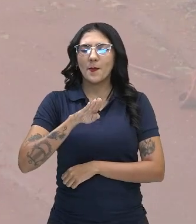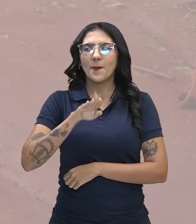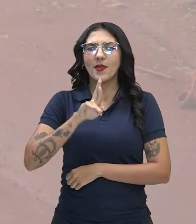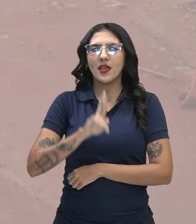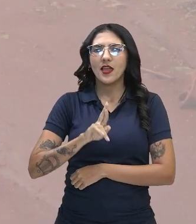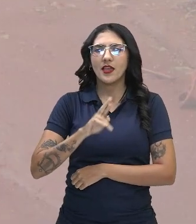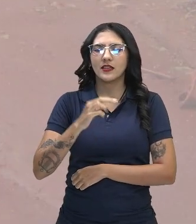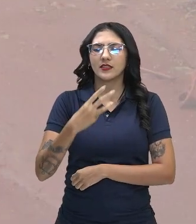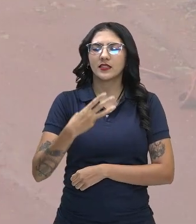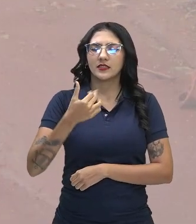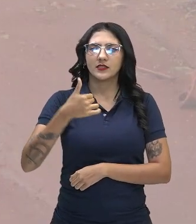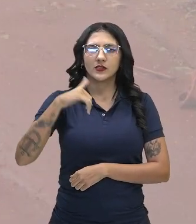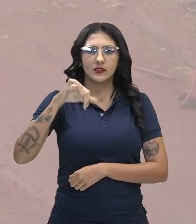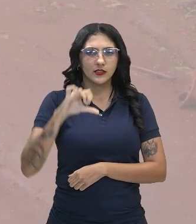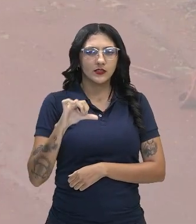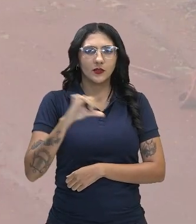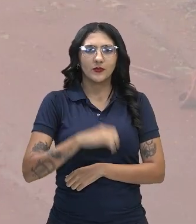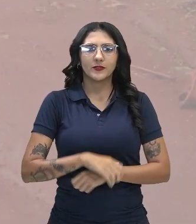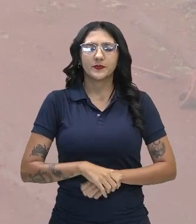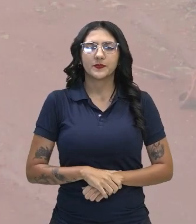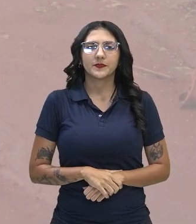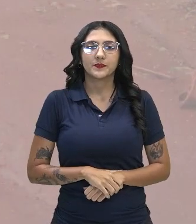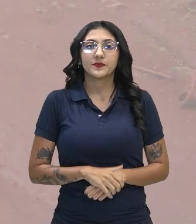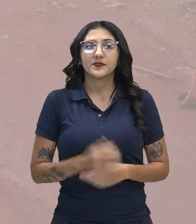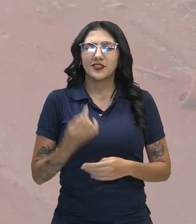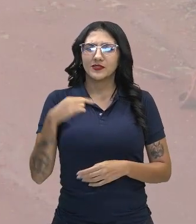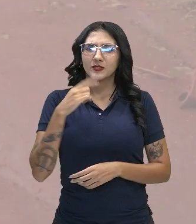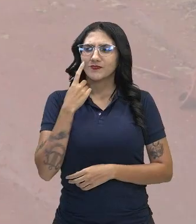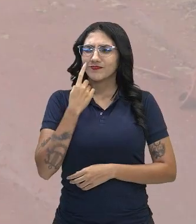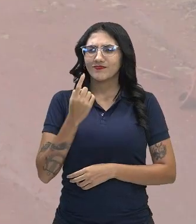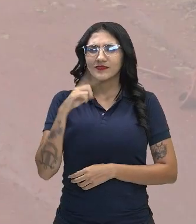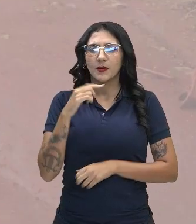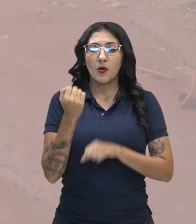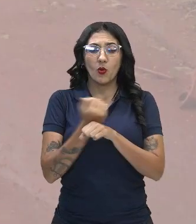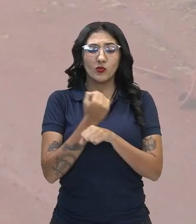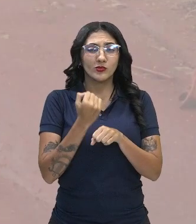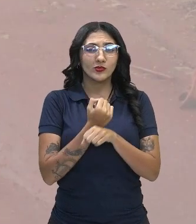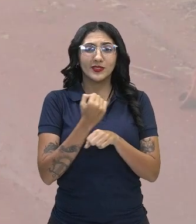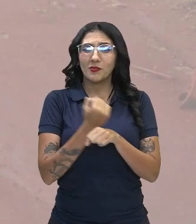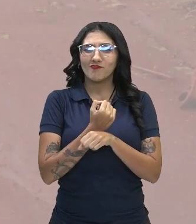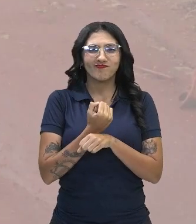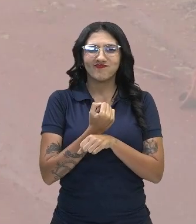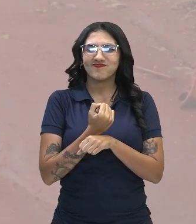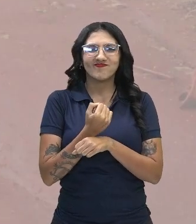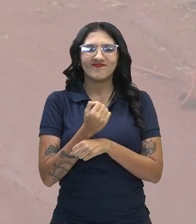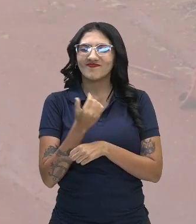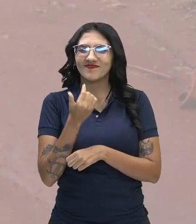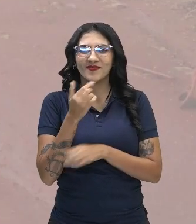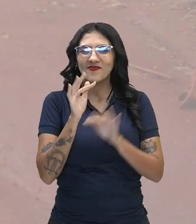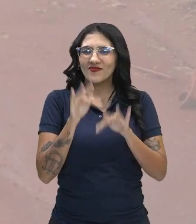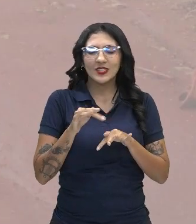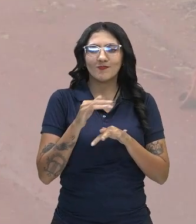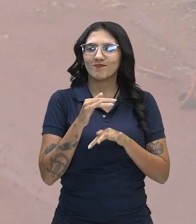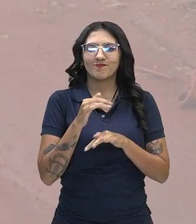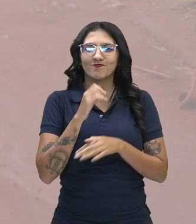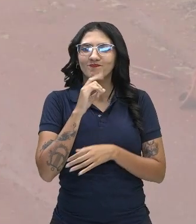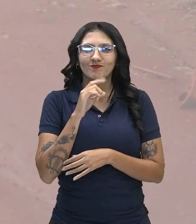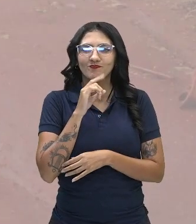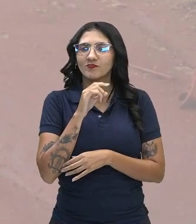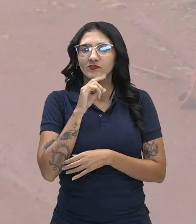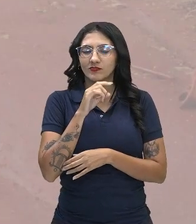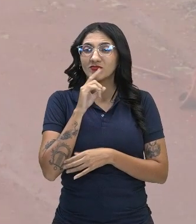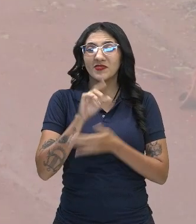319. Vocês podem observar que é uma obra que ela não foi concluída, tem diversos trechos dela que estão